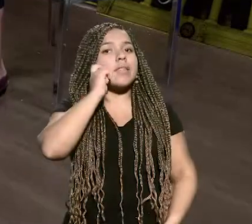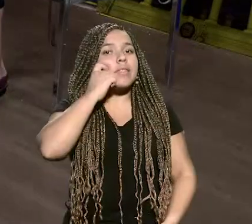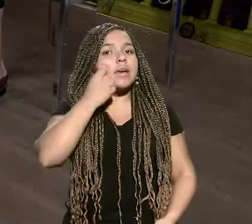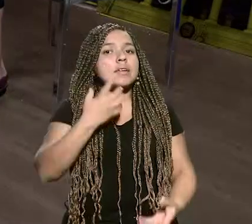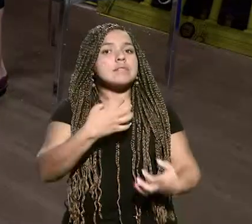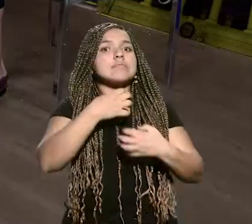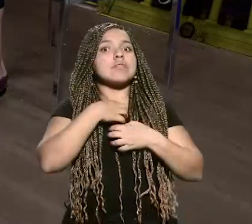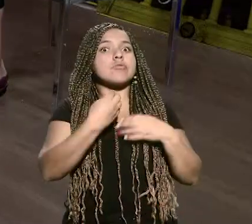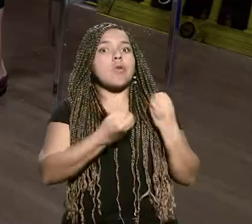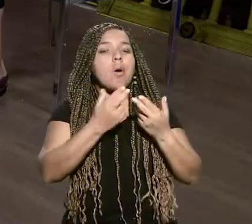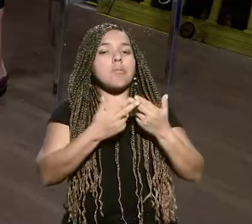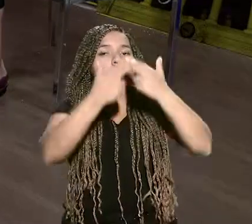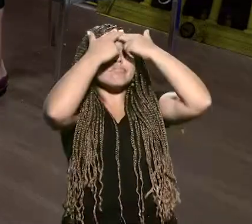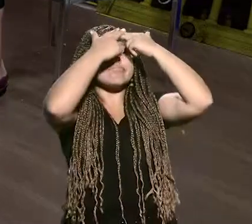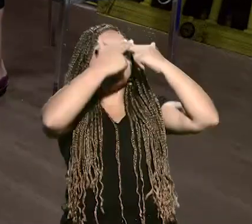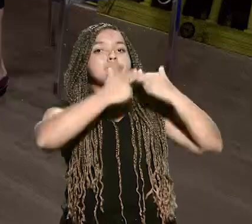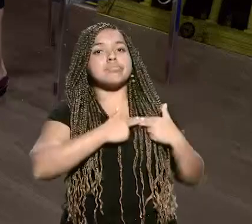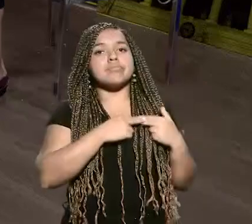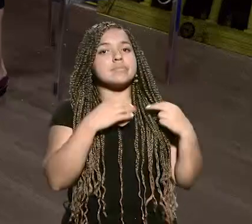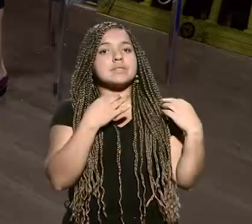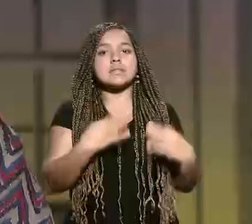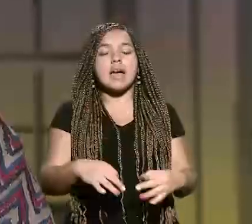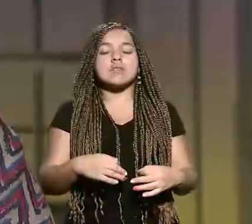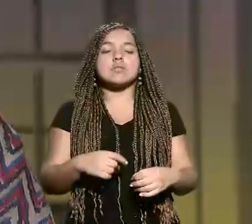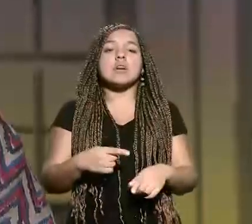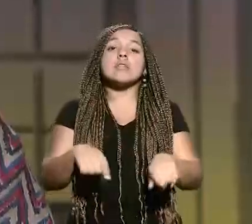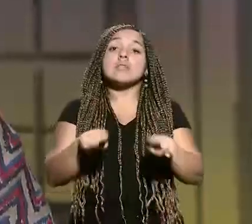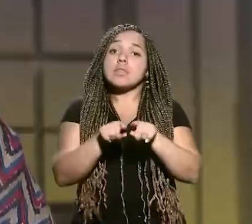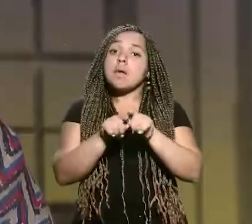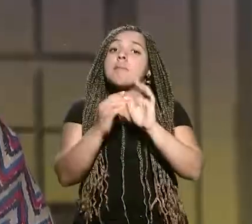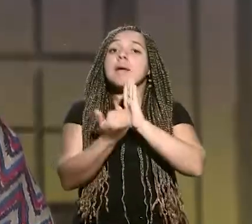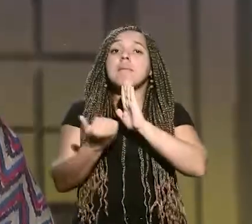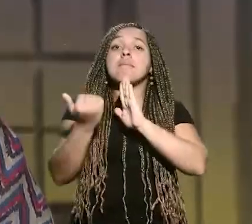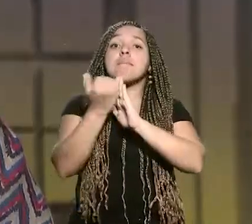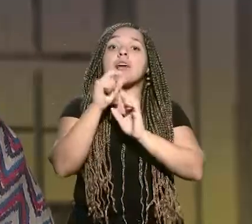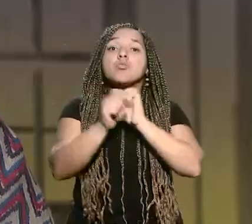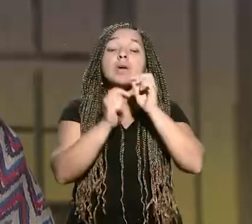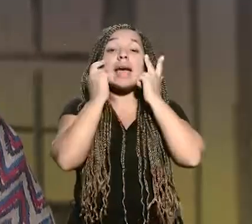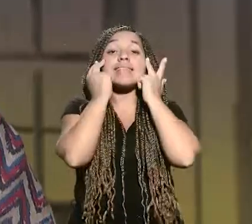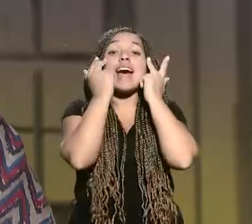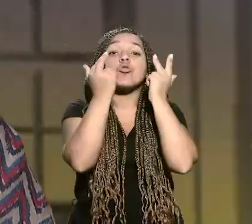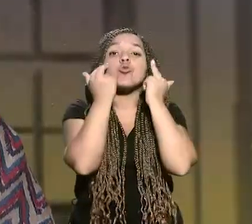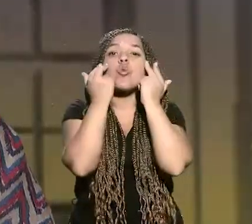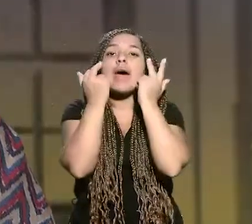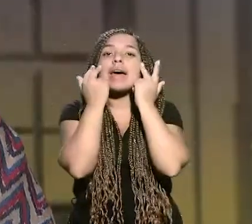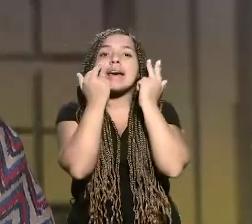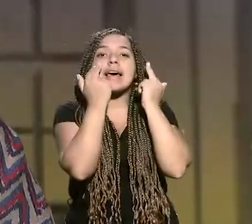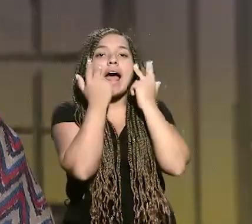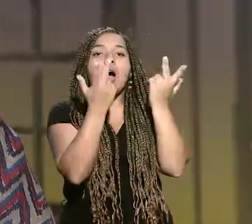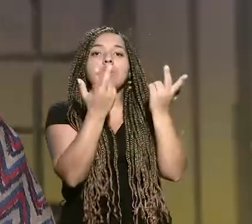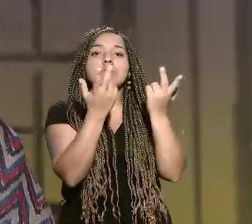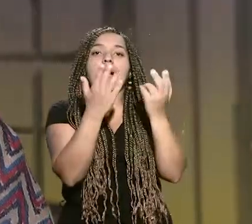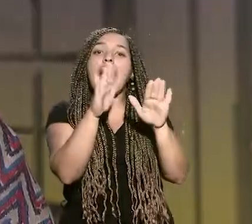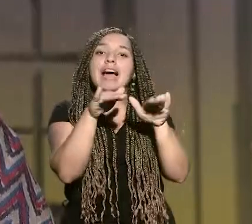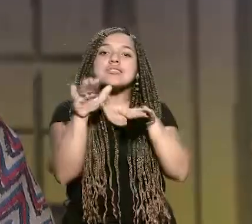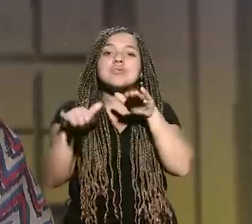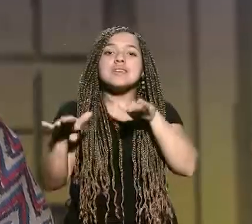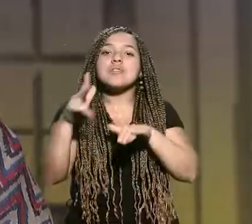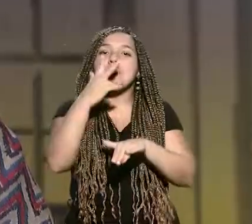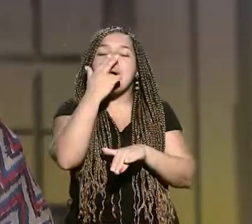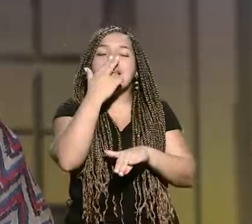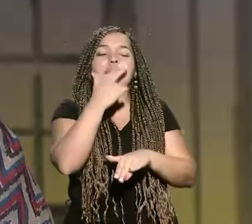para os meninos negros, no ensino fundamental, 3º, 4º ano, observarem, ouvirem histórias de